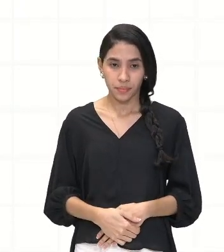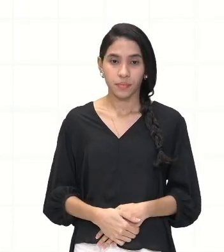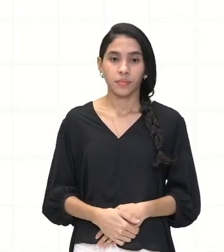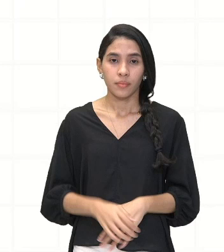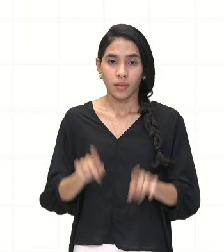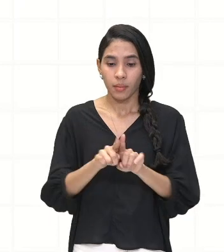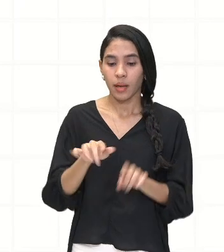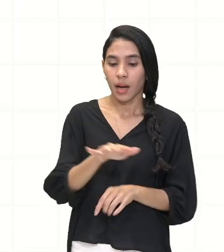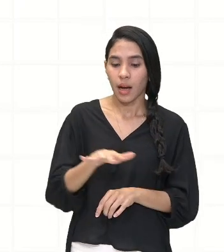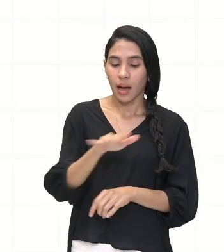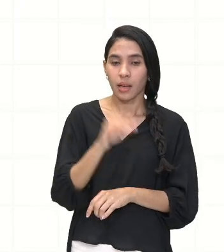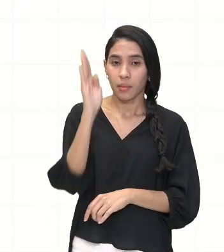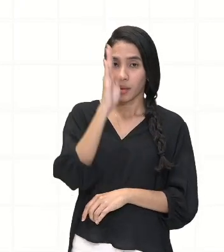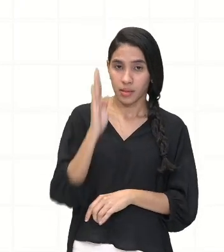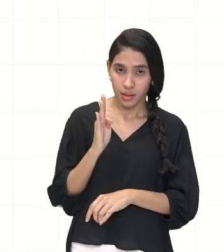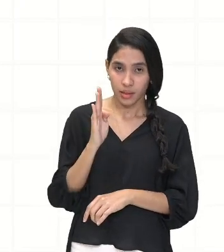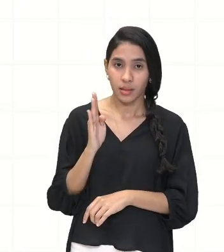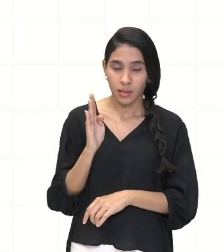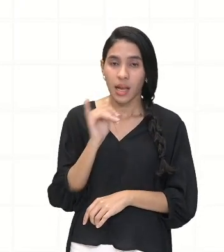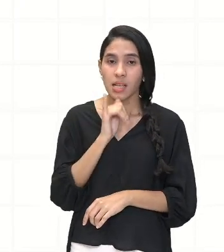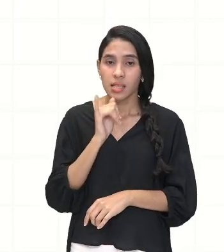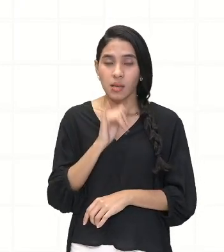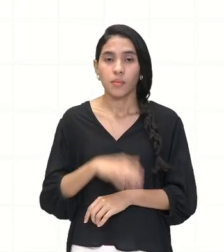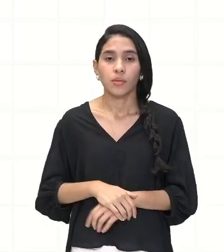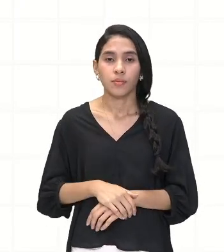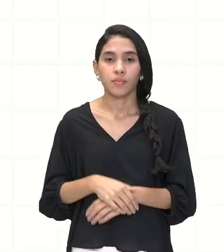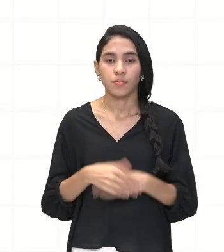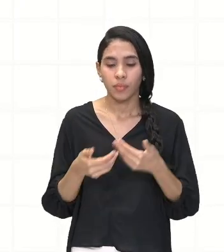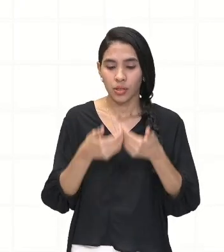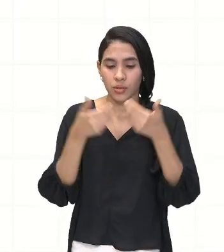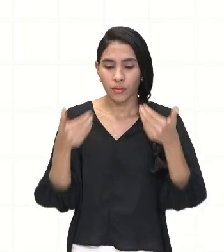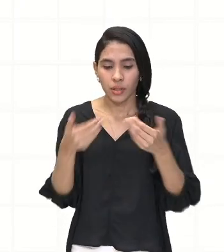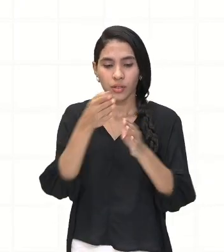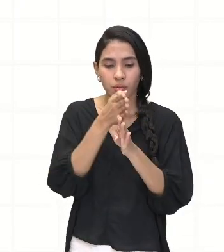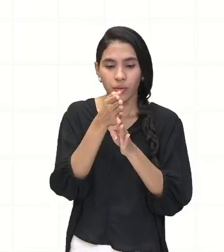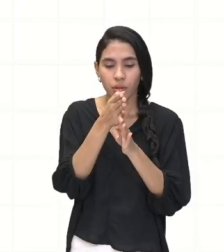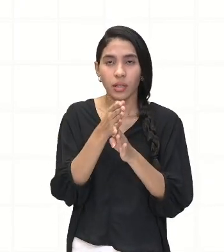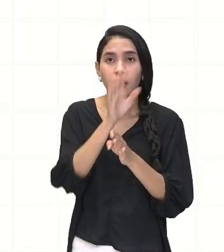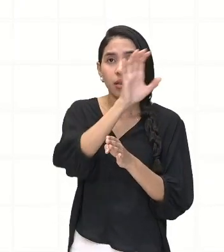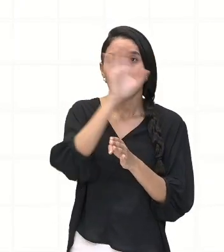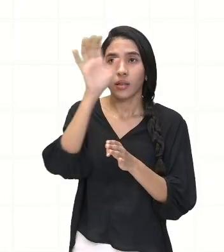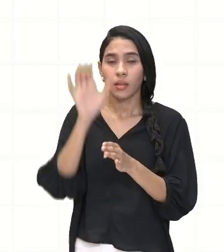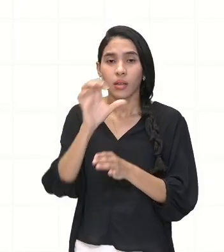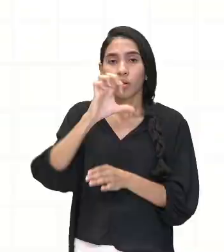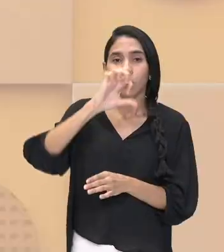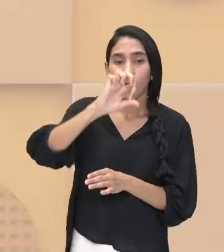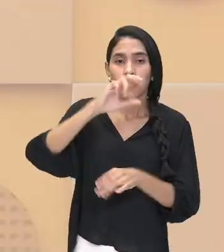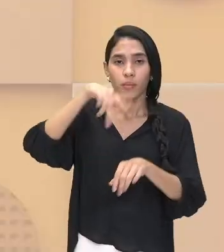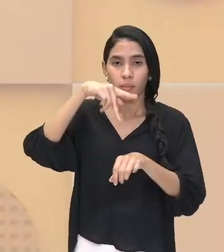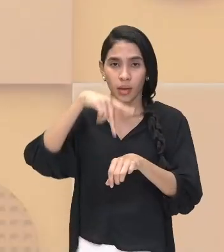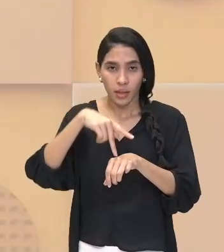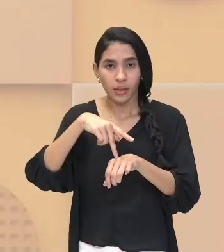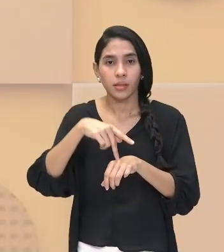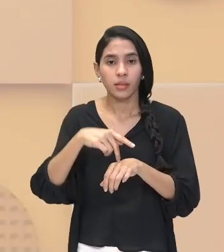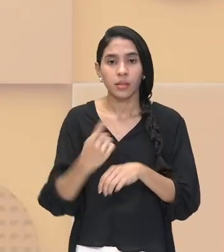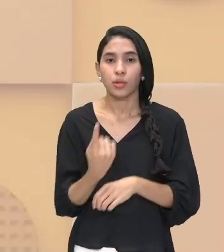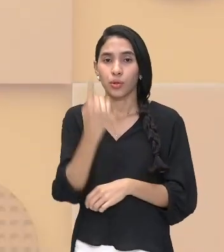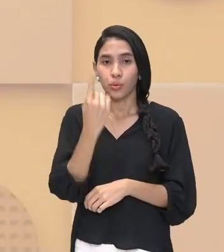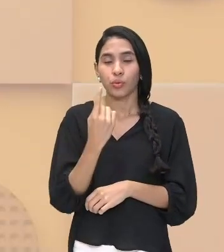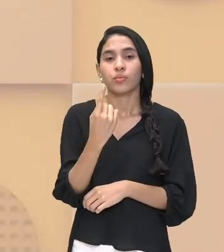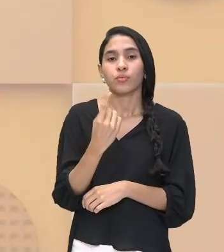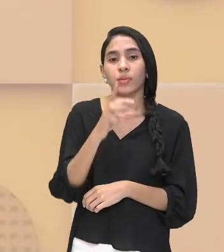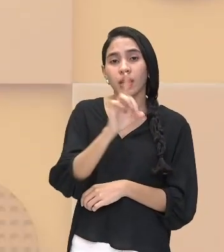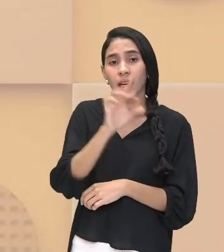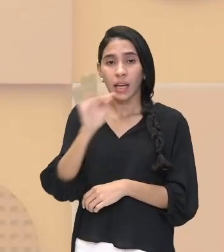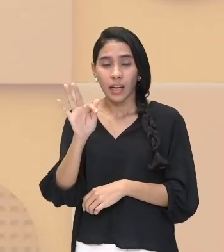território brasileiro, ele divide fronteira com 9 países e uma unidade administrativa